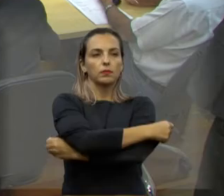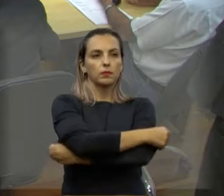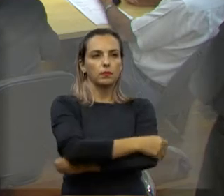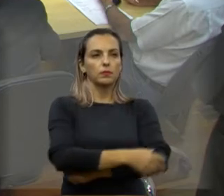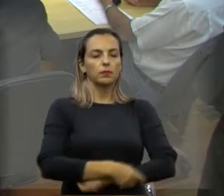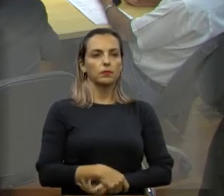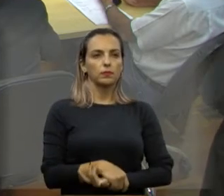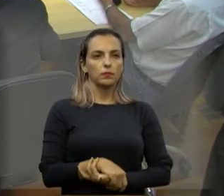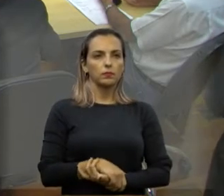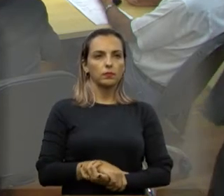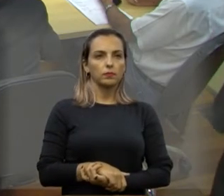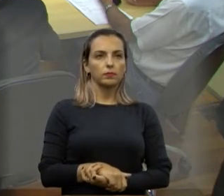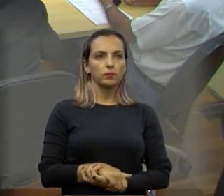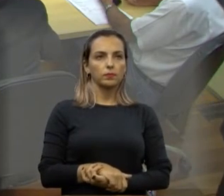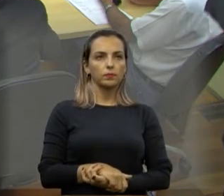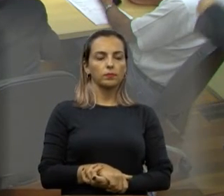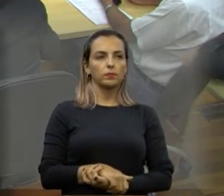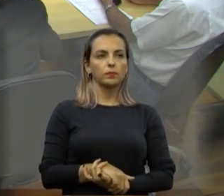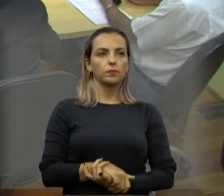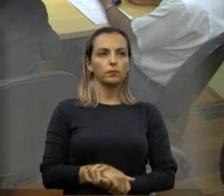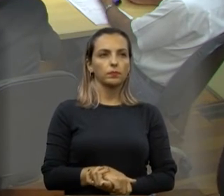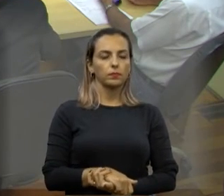E aí